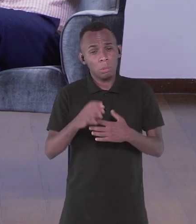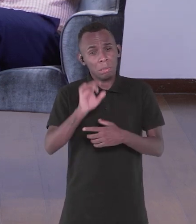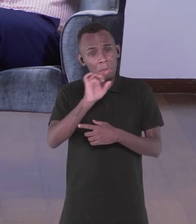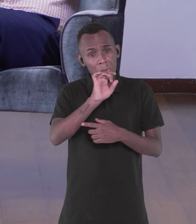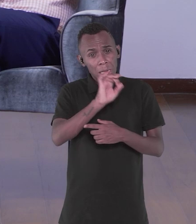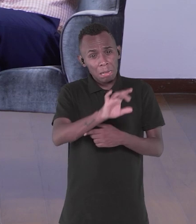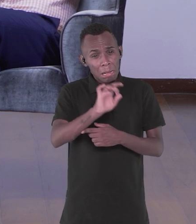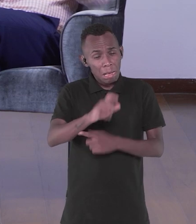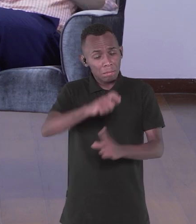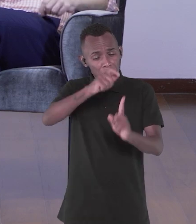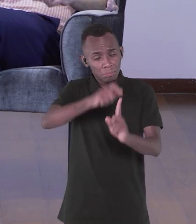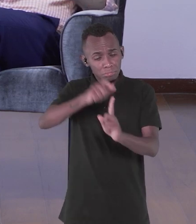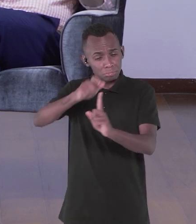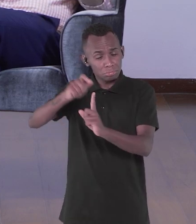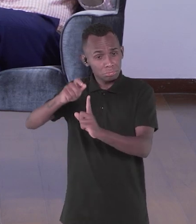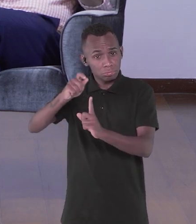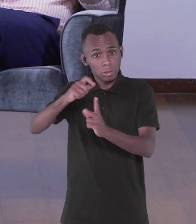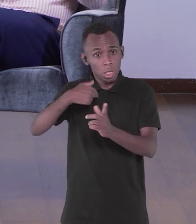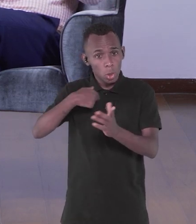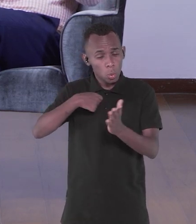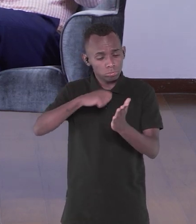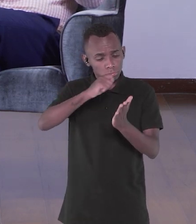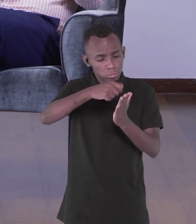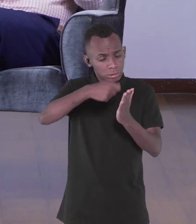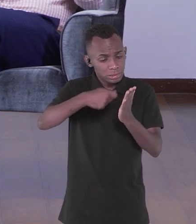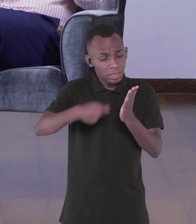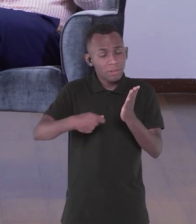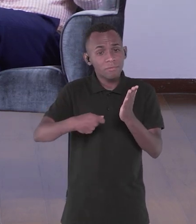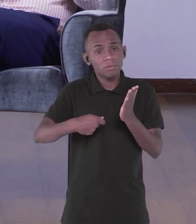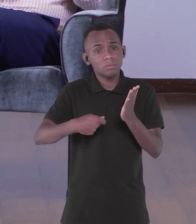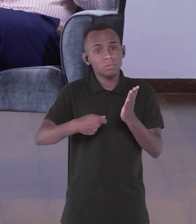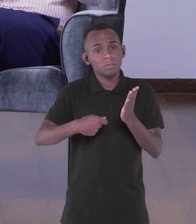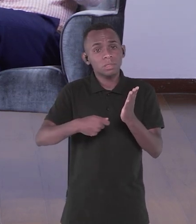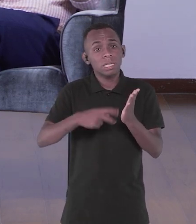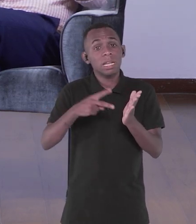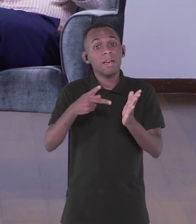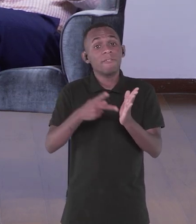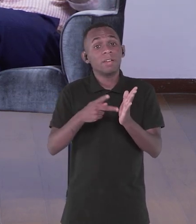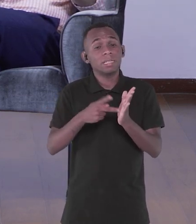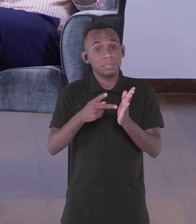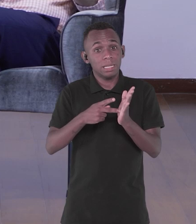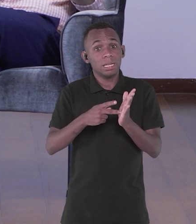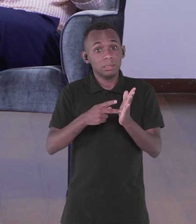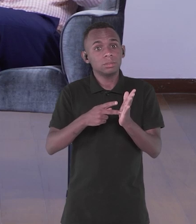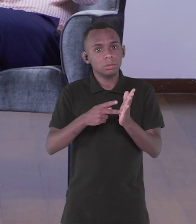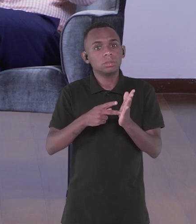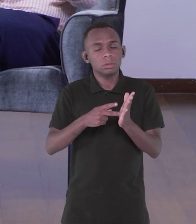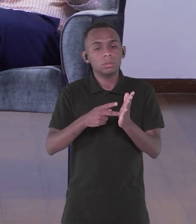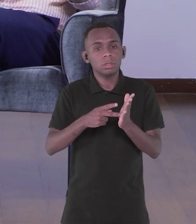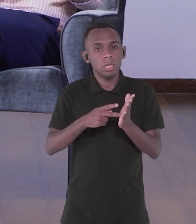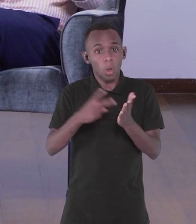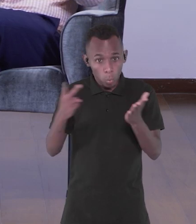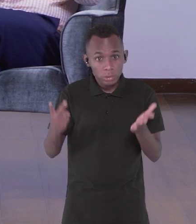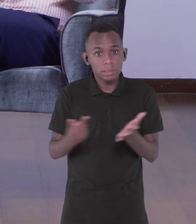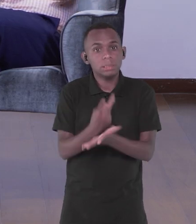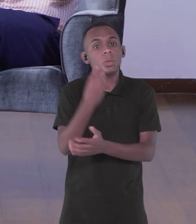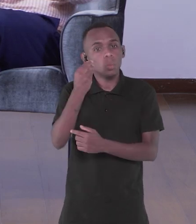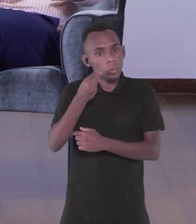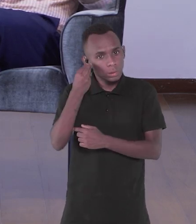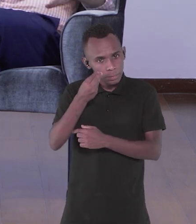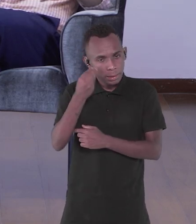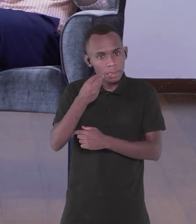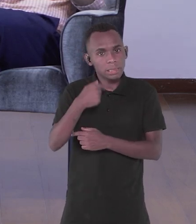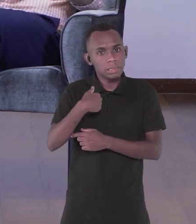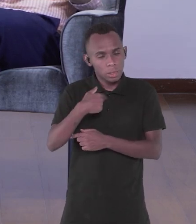personagem daquela carta que eu cito, ela, na verdade, são personagens reais, obviamente, que contaram aquelas histórias, que eu